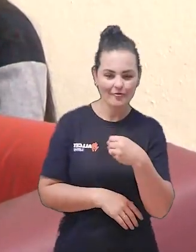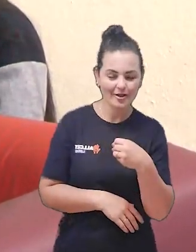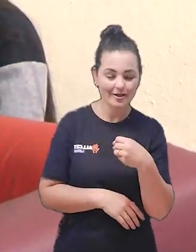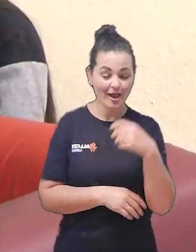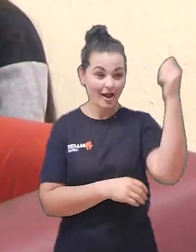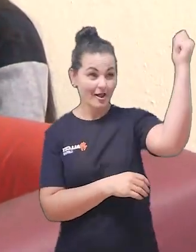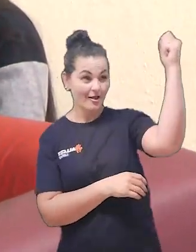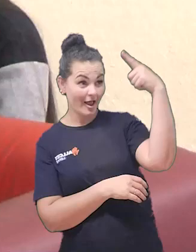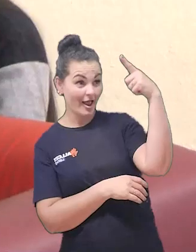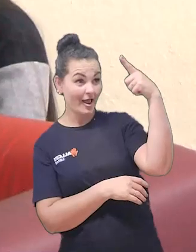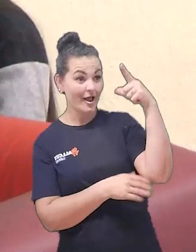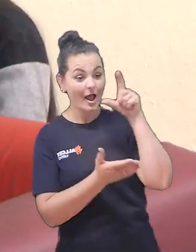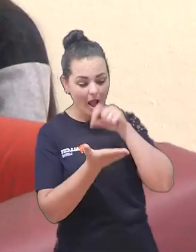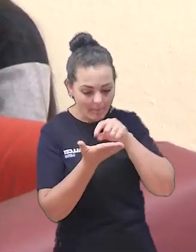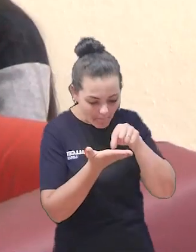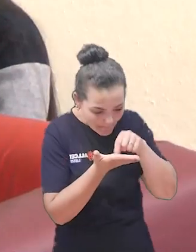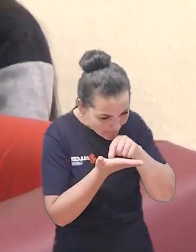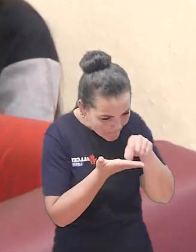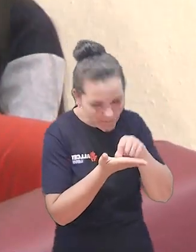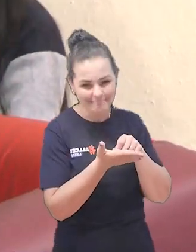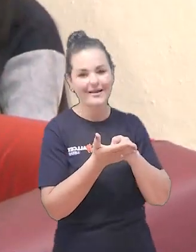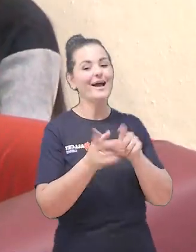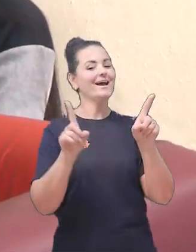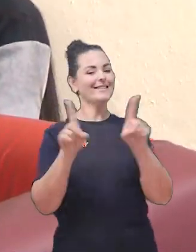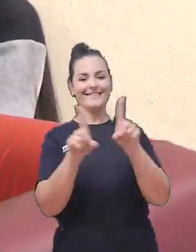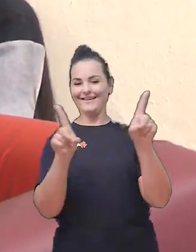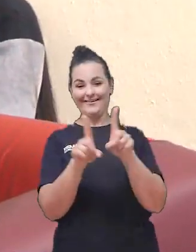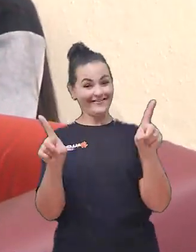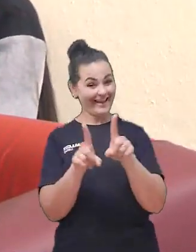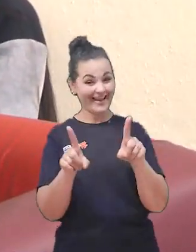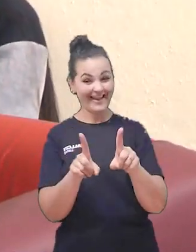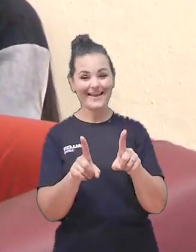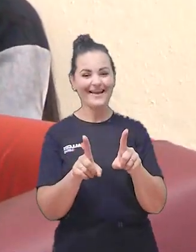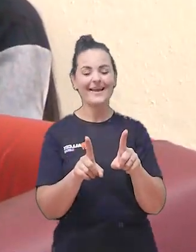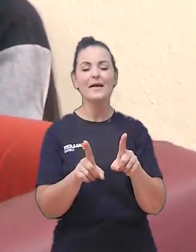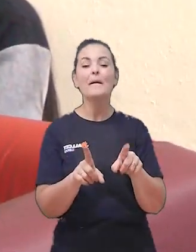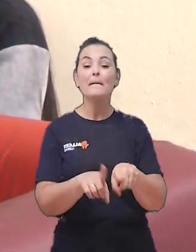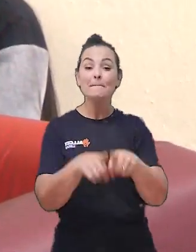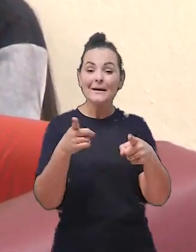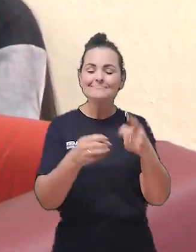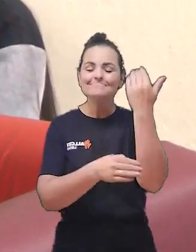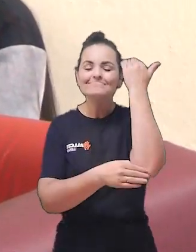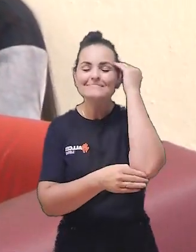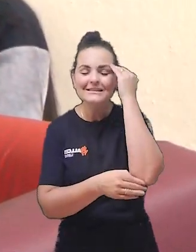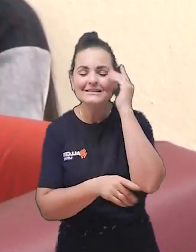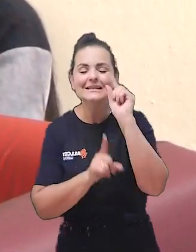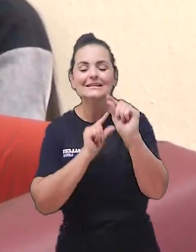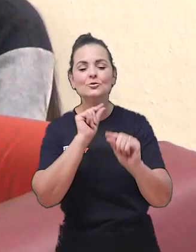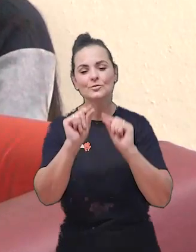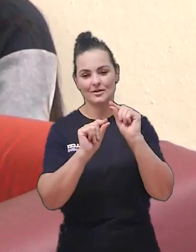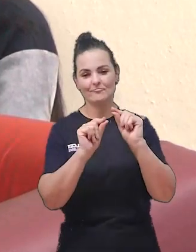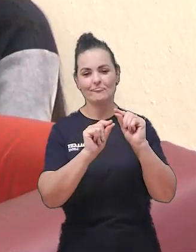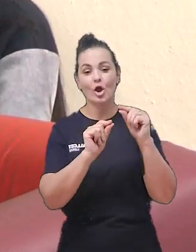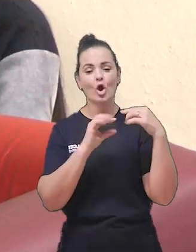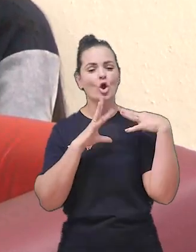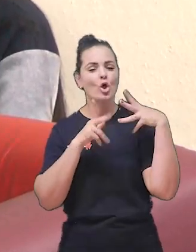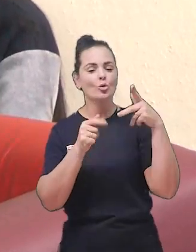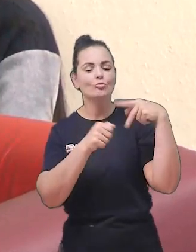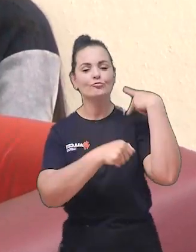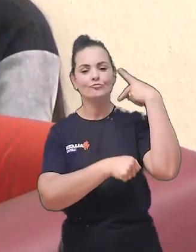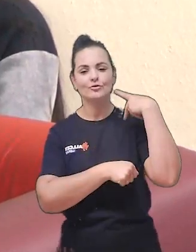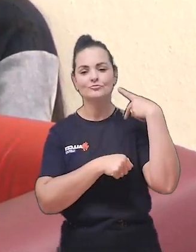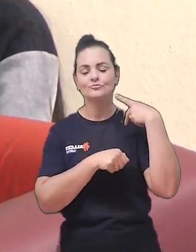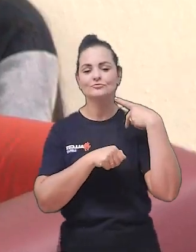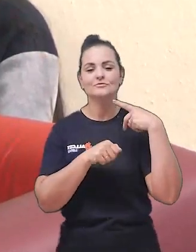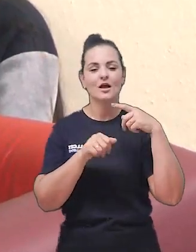a luz, está comendo. Acende a luz, está tirando foto. Não é... é preciso entender, todos os vereadores trabalham no